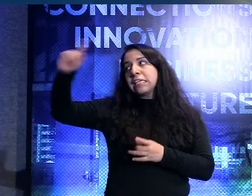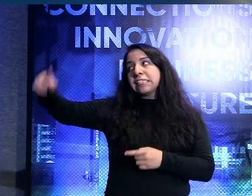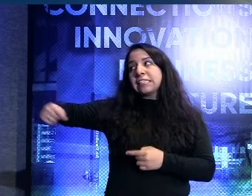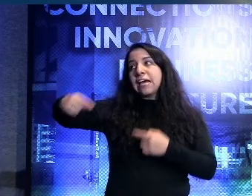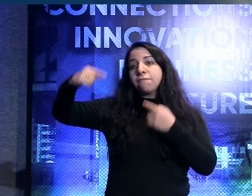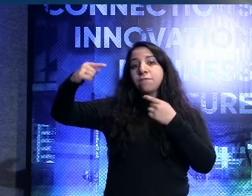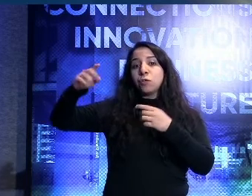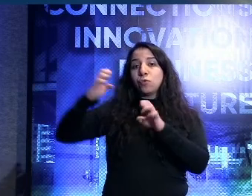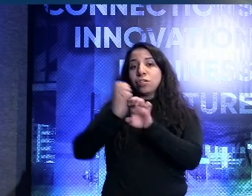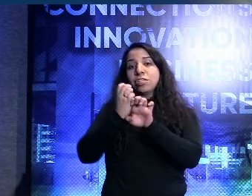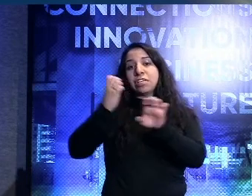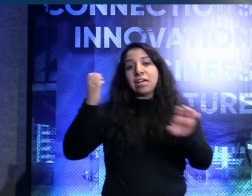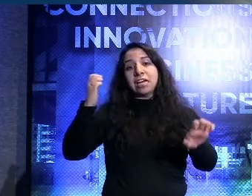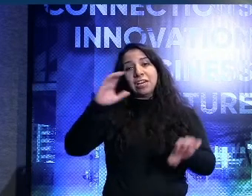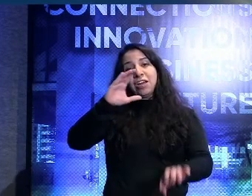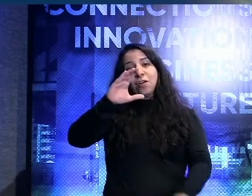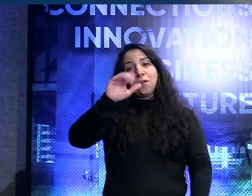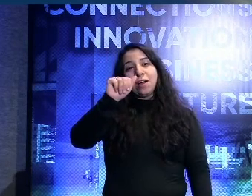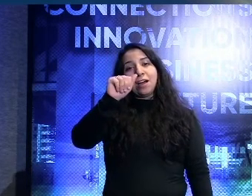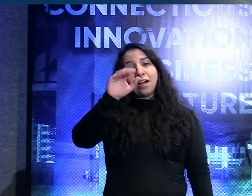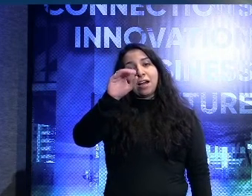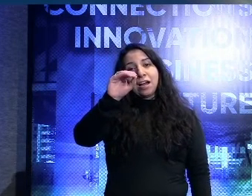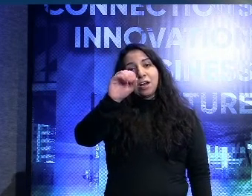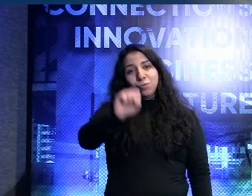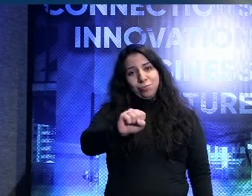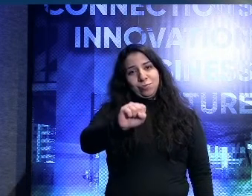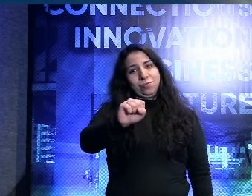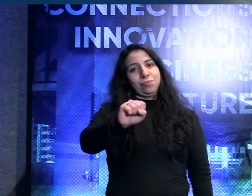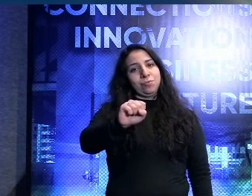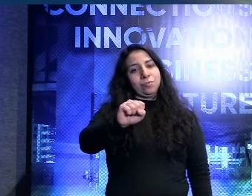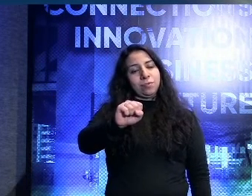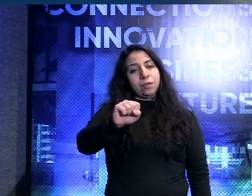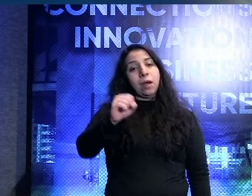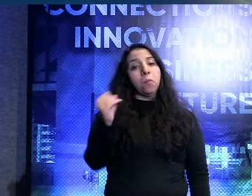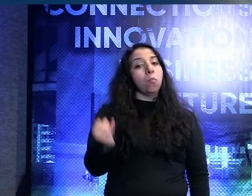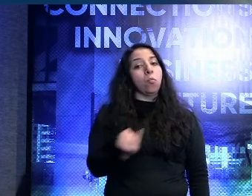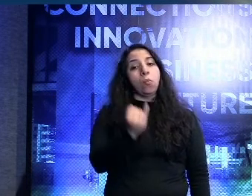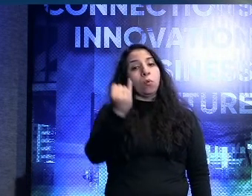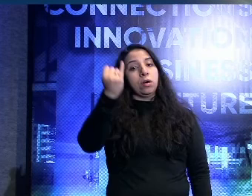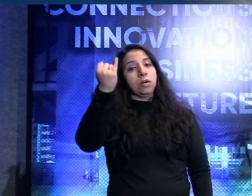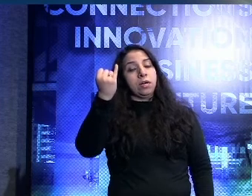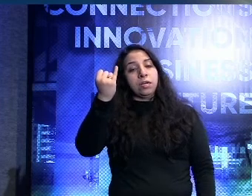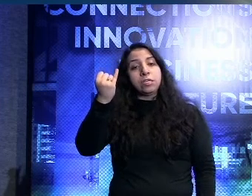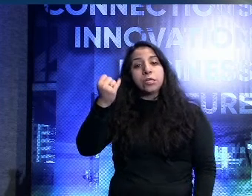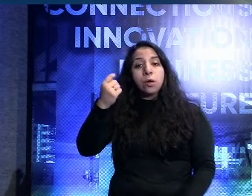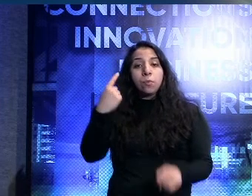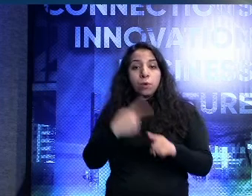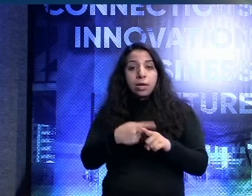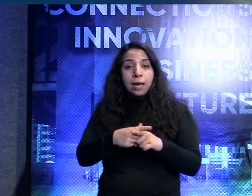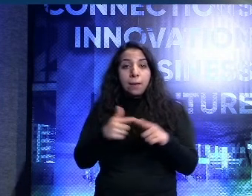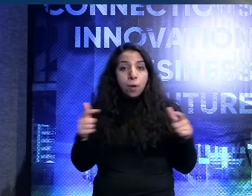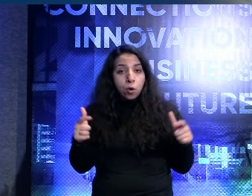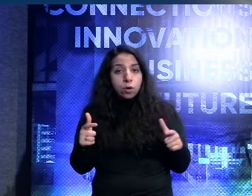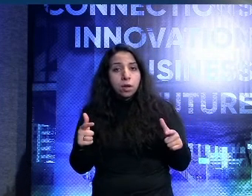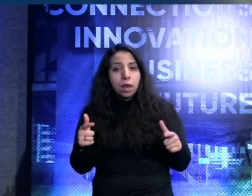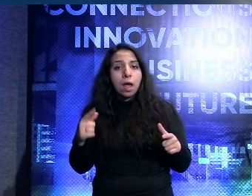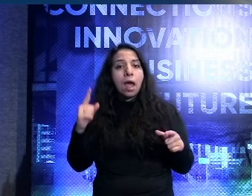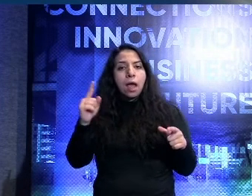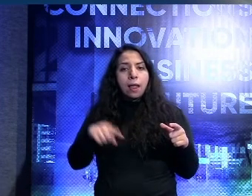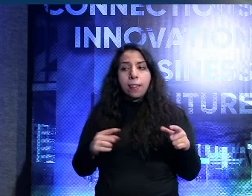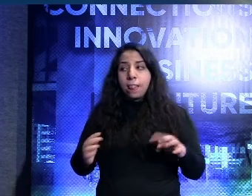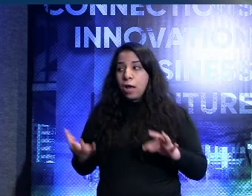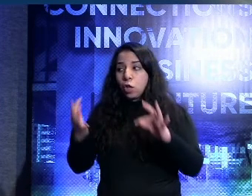caos. Beleza? E, muito importante, na maior parte das vezes, esses desafios eles não são tecnológicos, eles